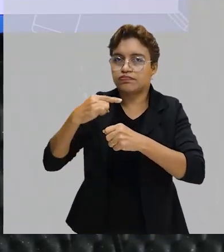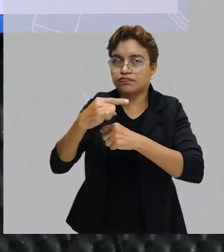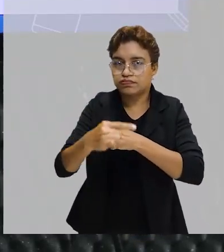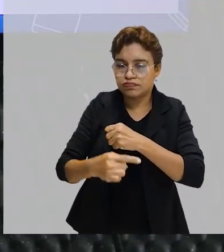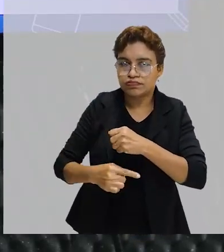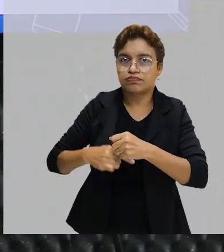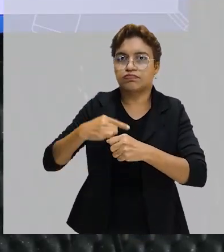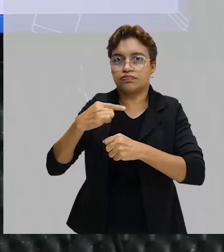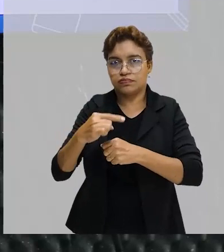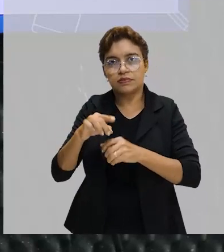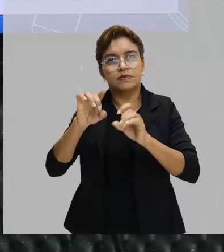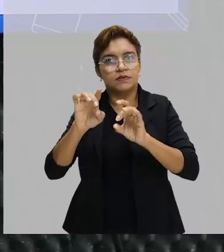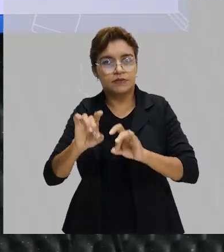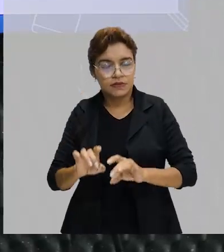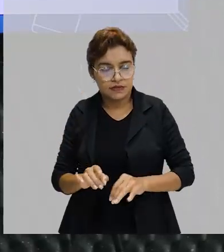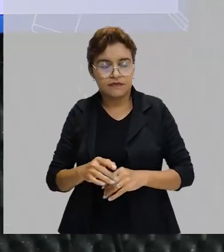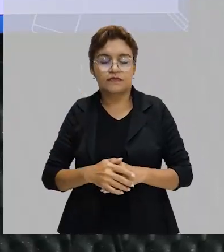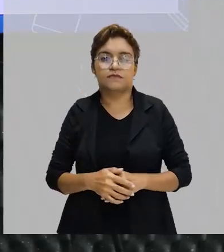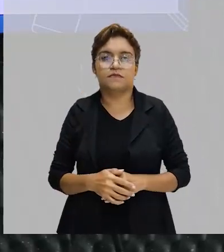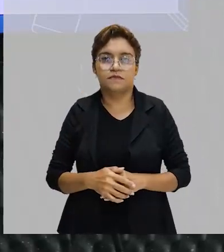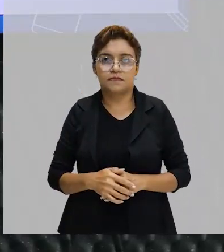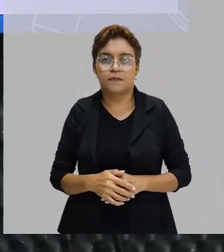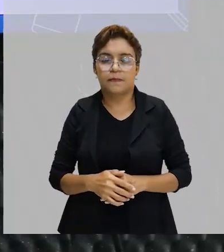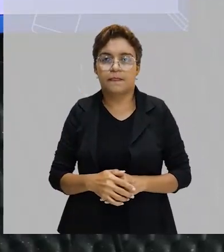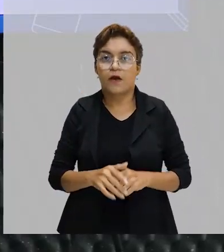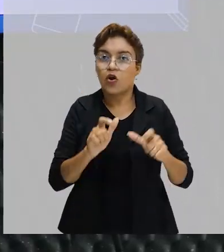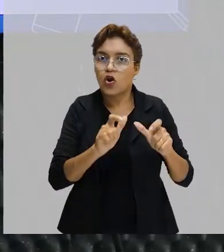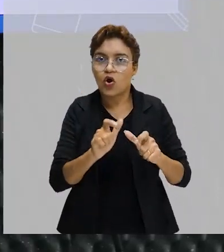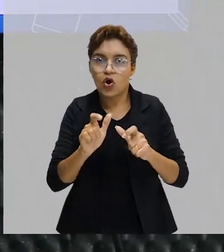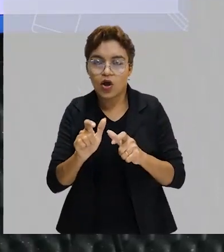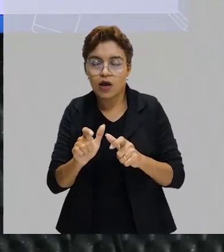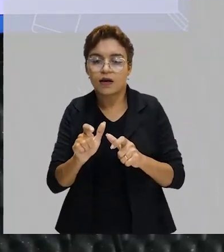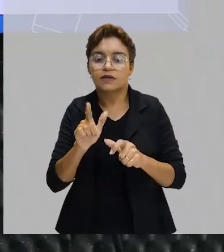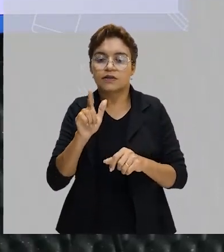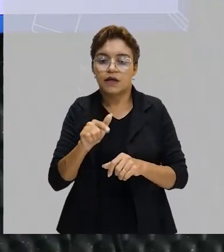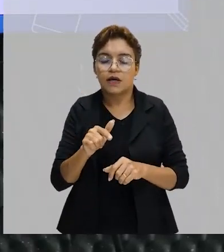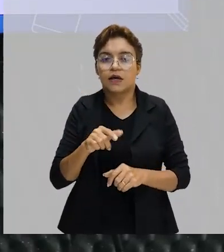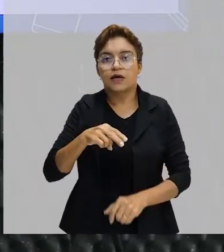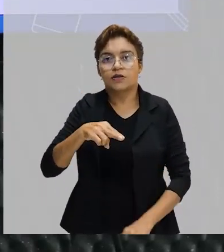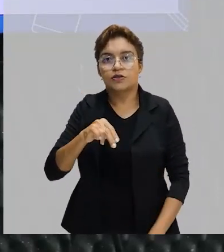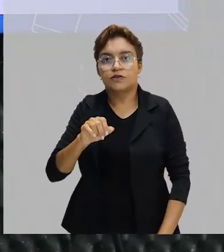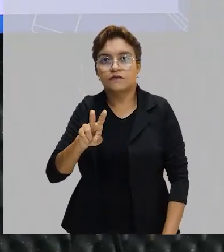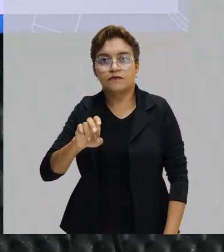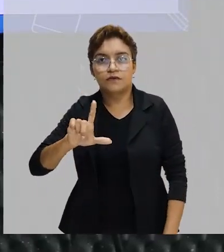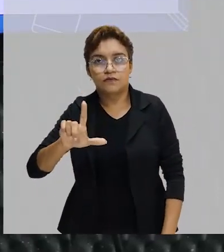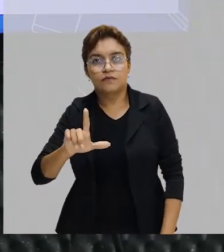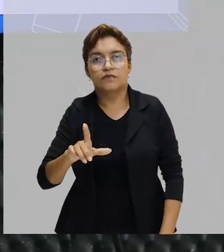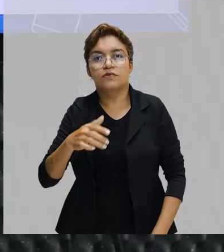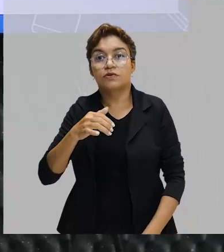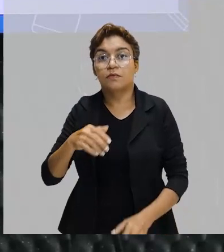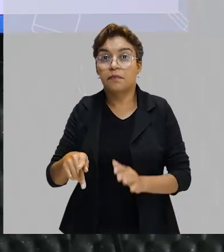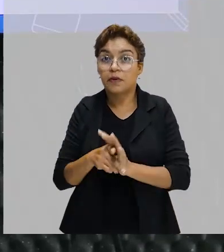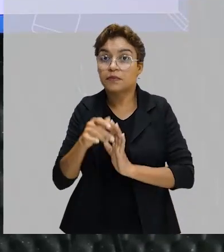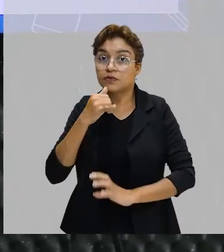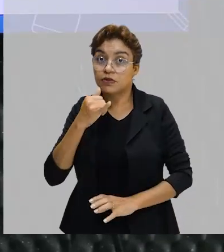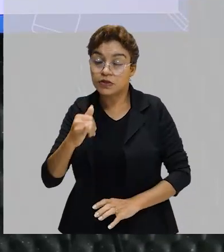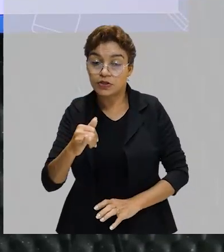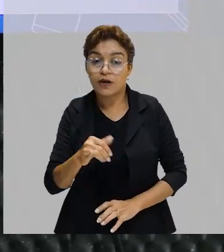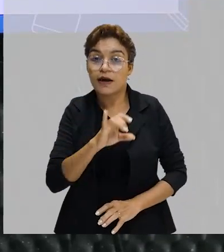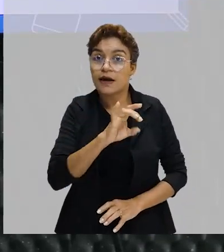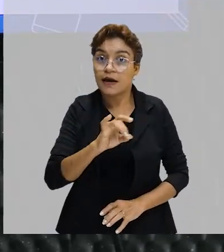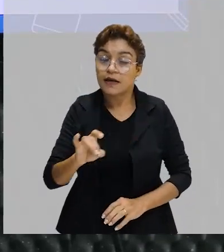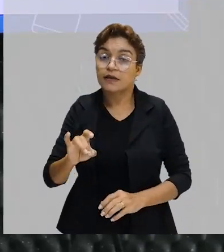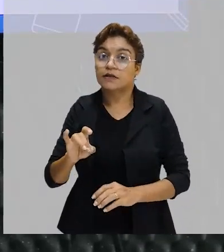pré-determinados, específicos. Esses locais vão ser chamados de níveis de energia, porque cada nível, o elétron